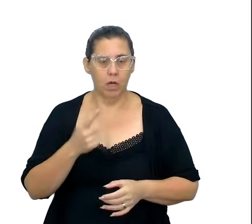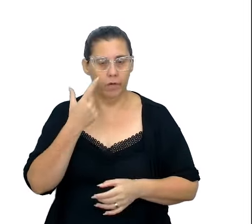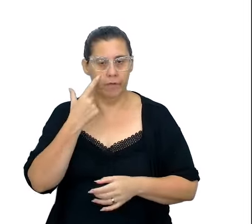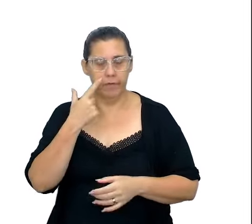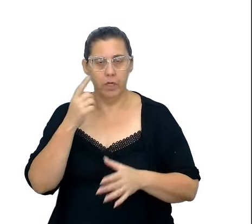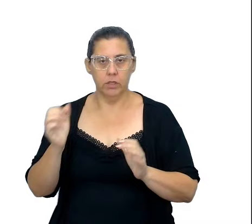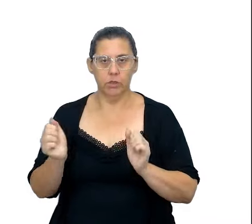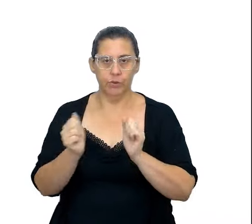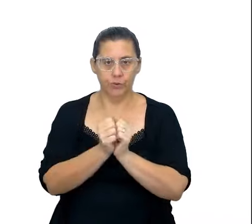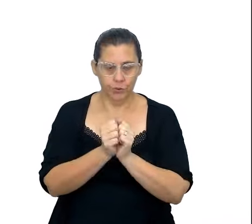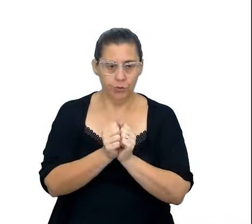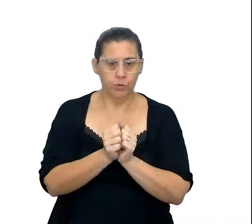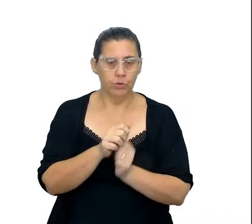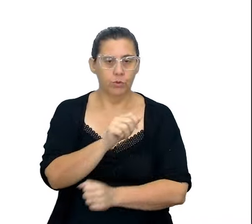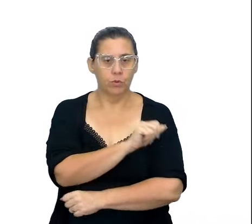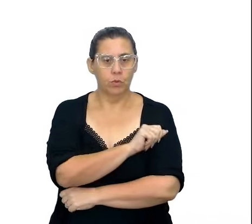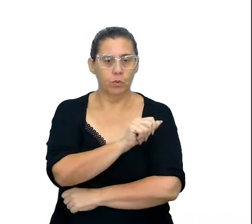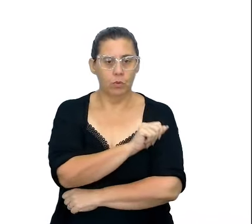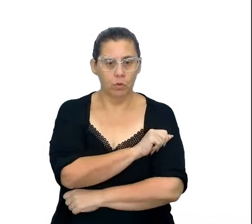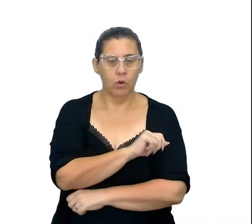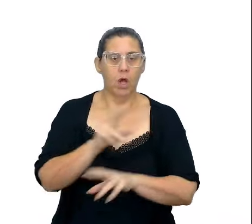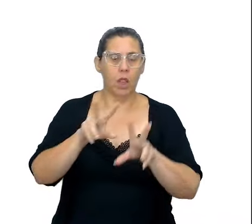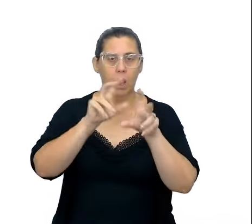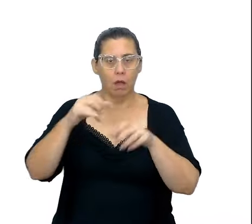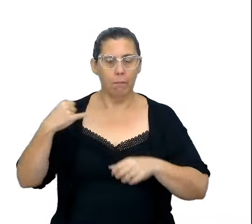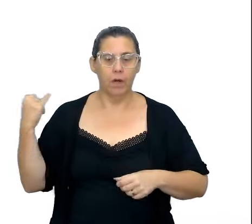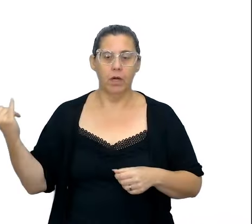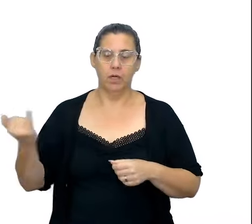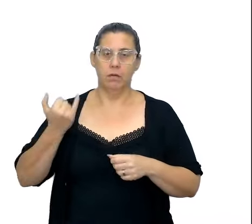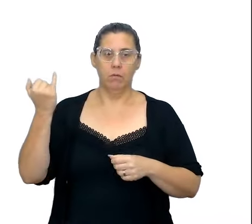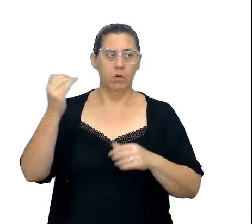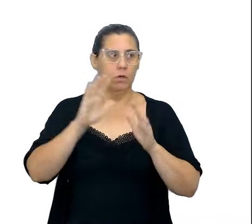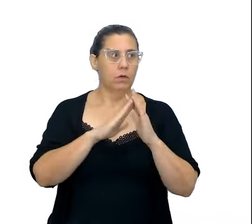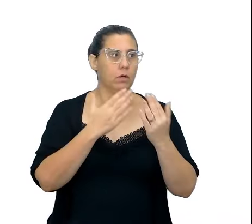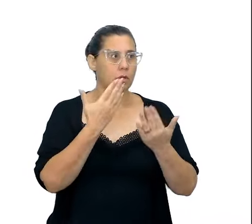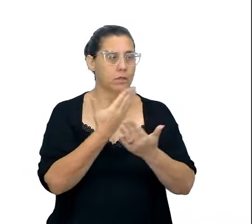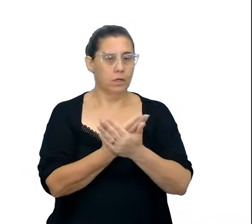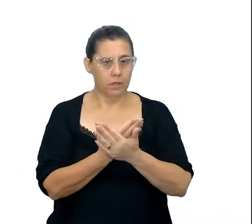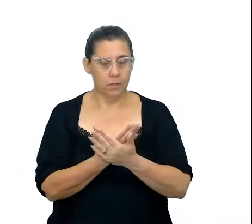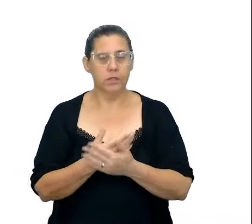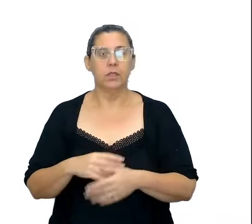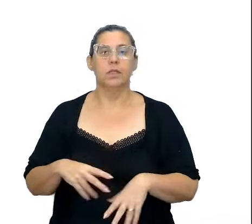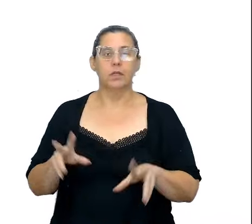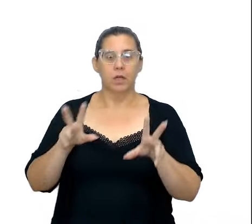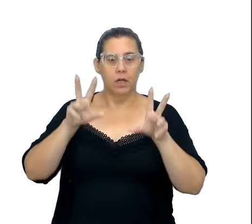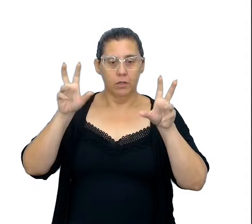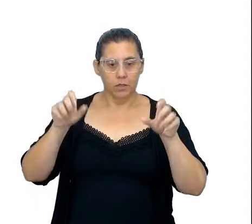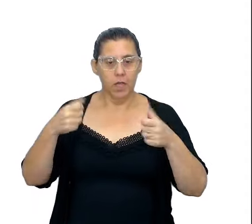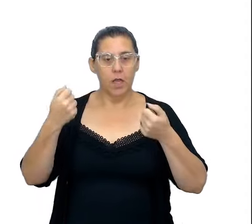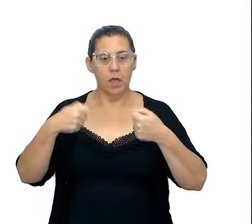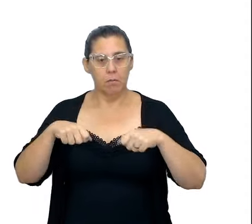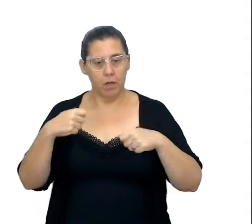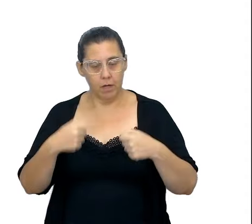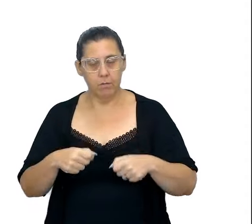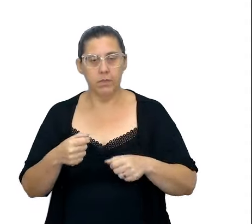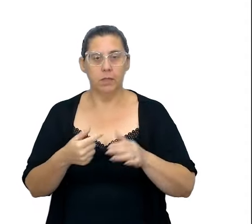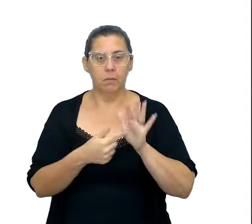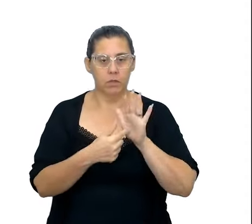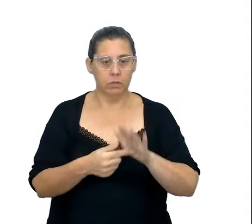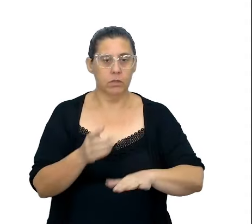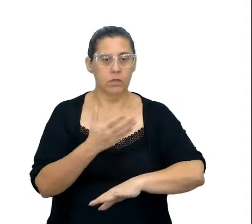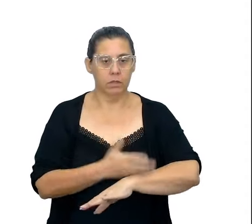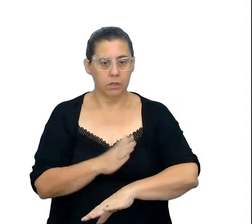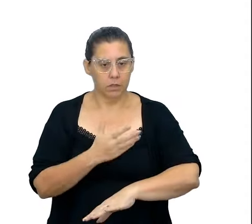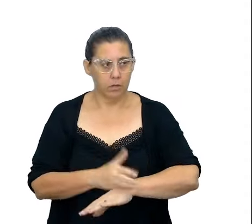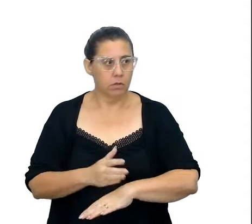definir juntamente com os estudantes os temas relevantes para a escola. Qual tema que vai ser legal de se trabalhar, né? Qual tema